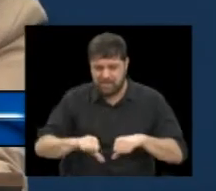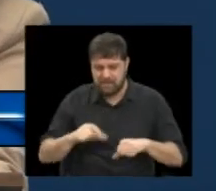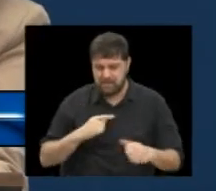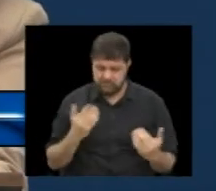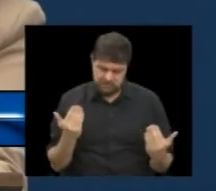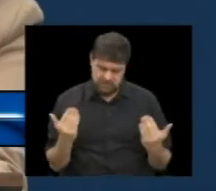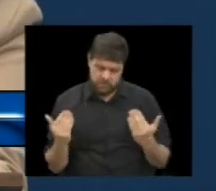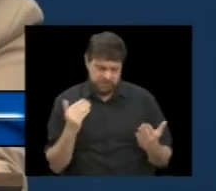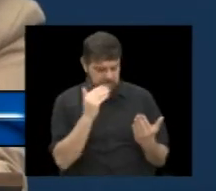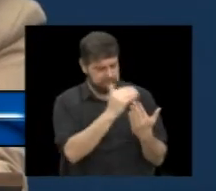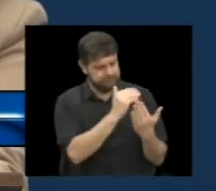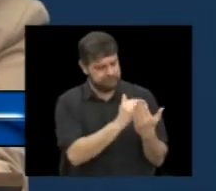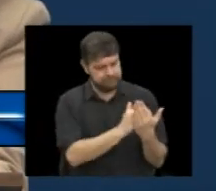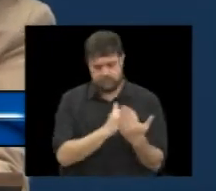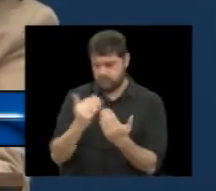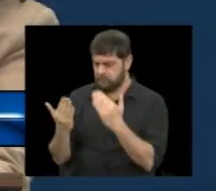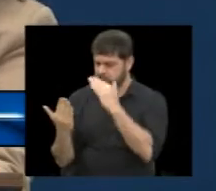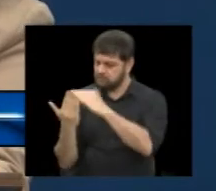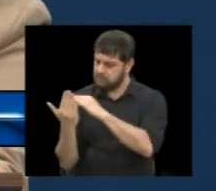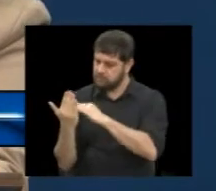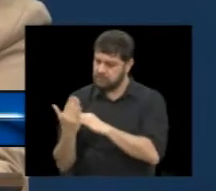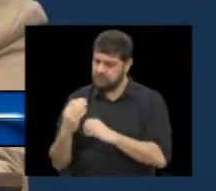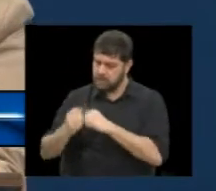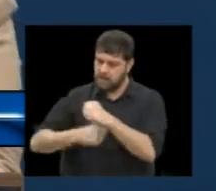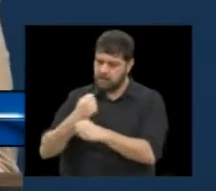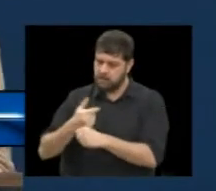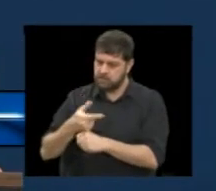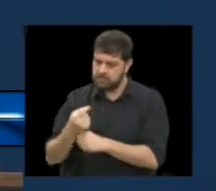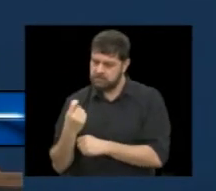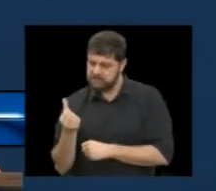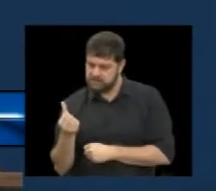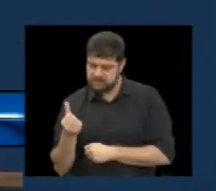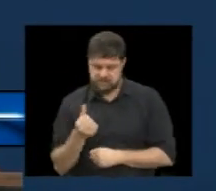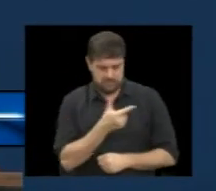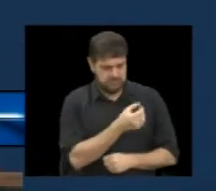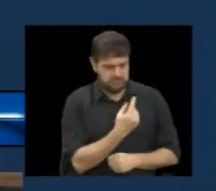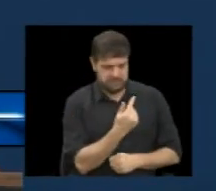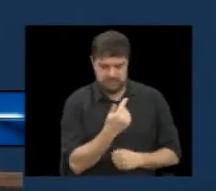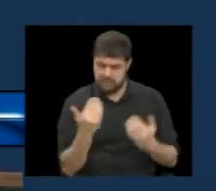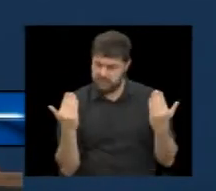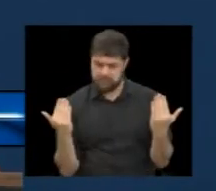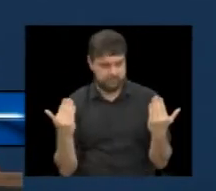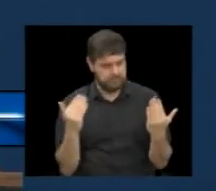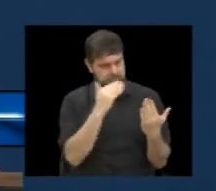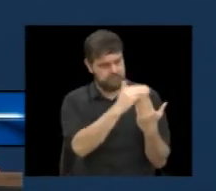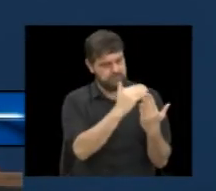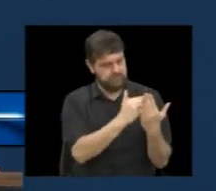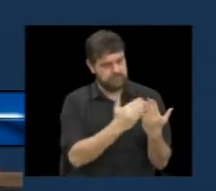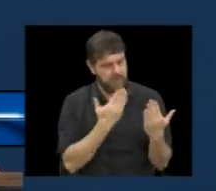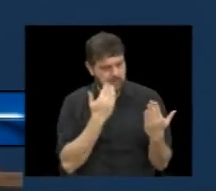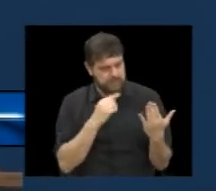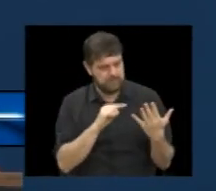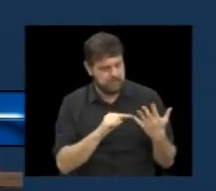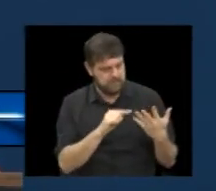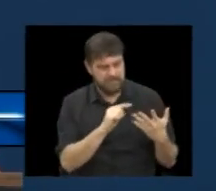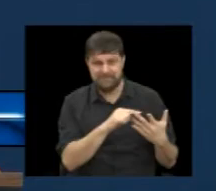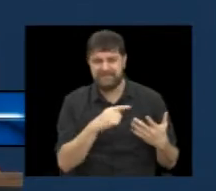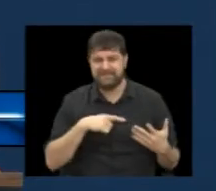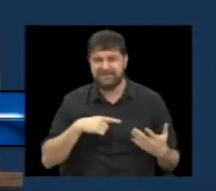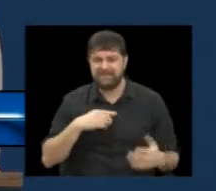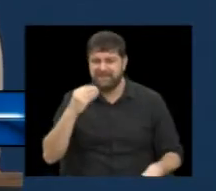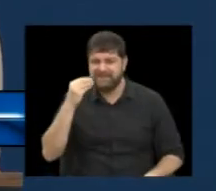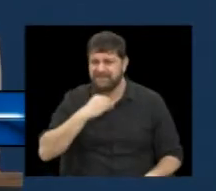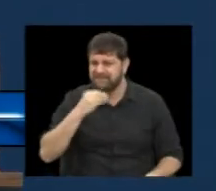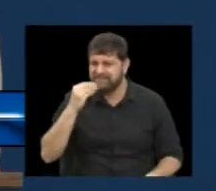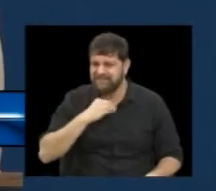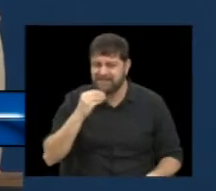comparação exatamente do cardápio de 2016 com o cardápio de 2017. O cardápio é extremamente empobrecido, não